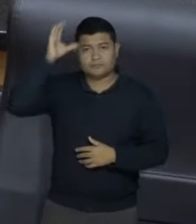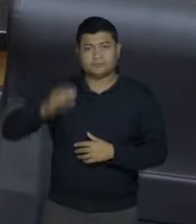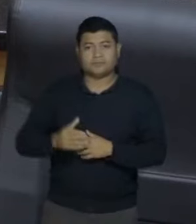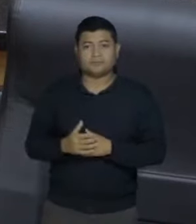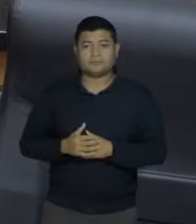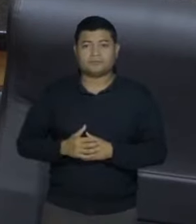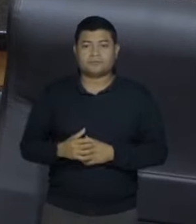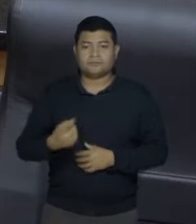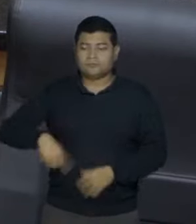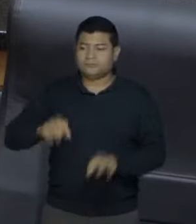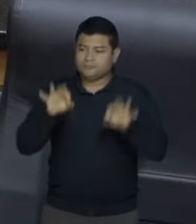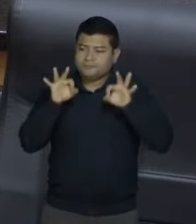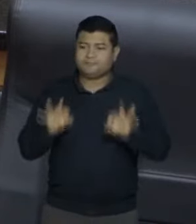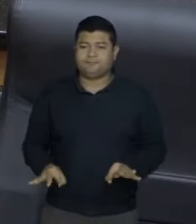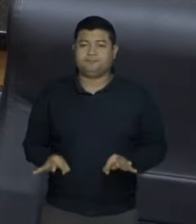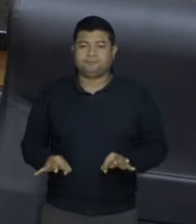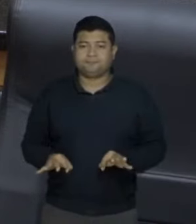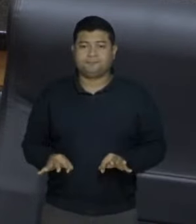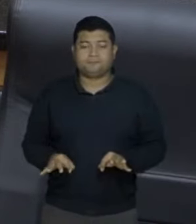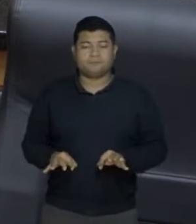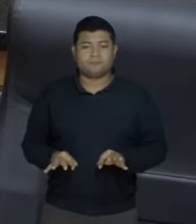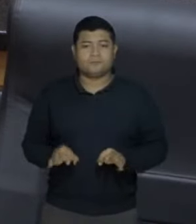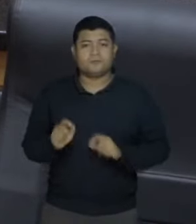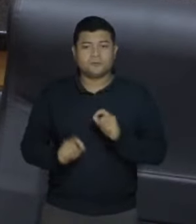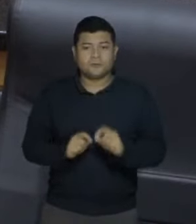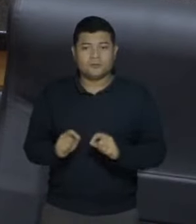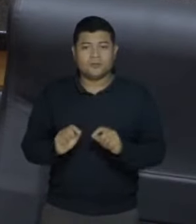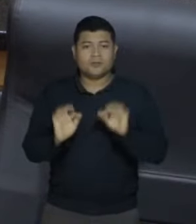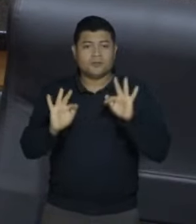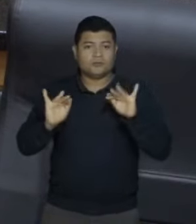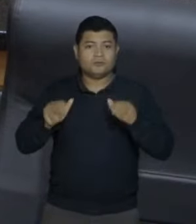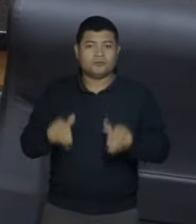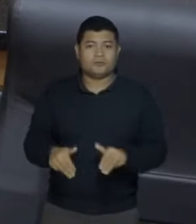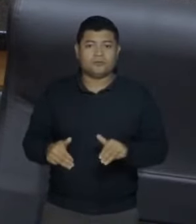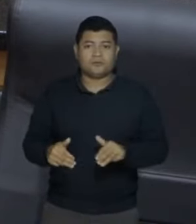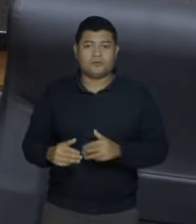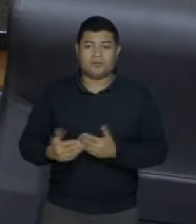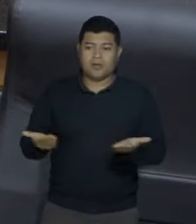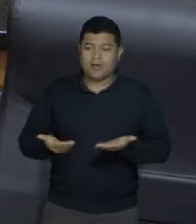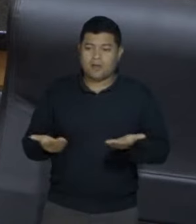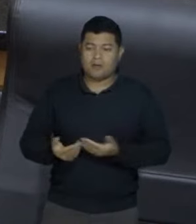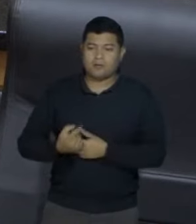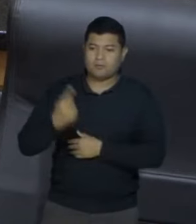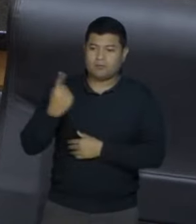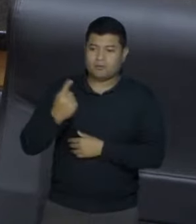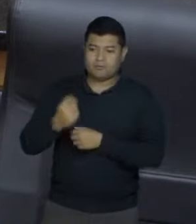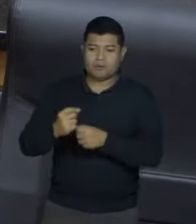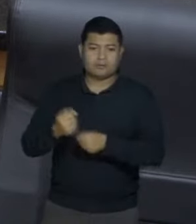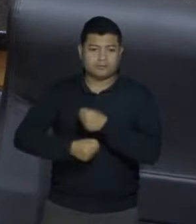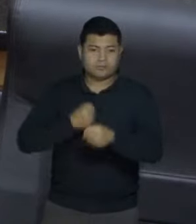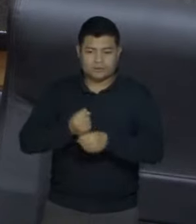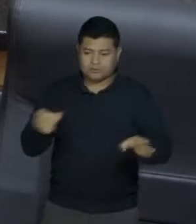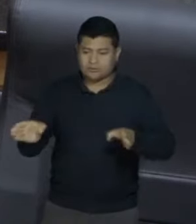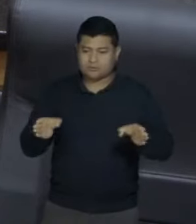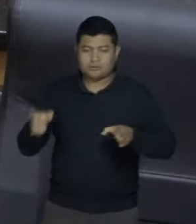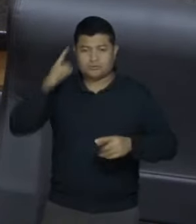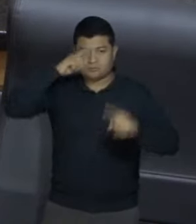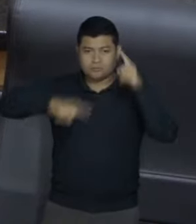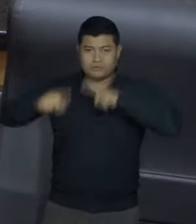temos certeza que ao final primeiro ano de governo nós já vamos ver